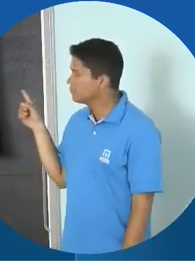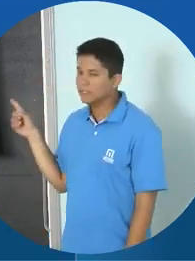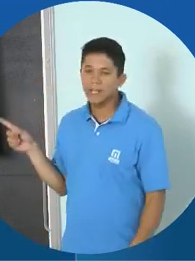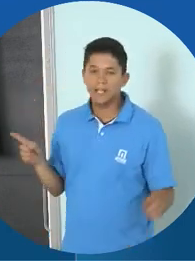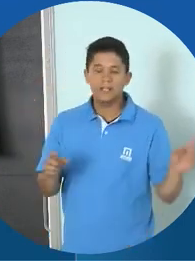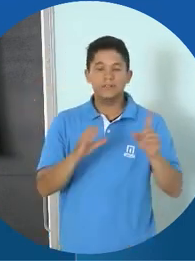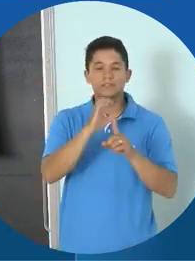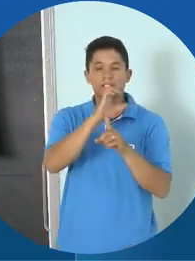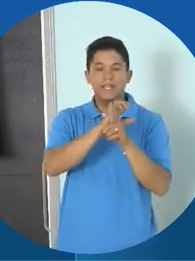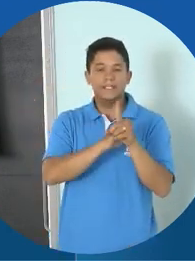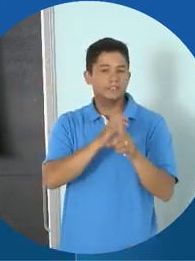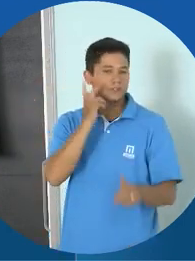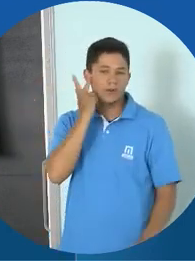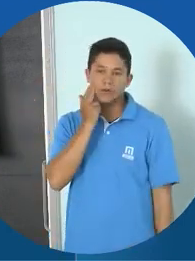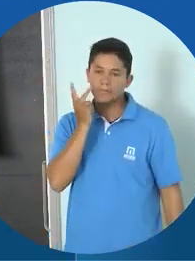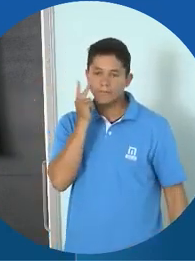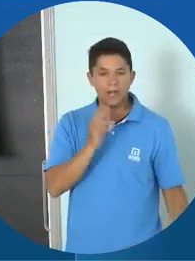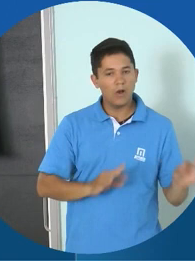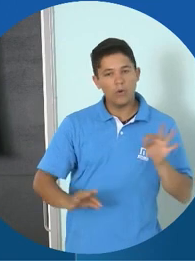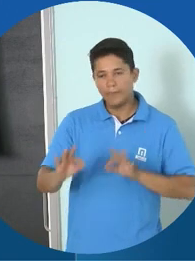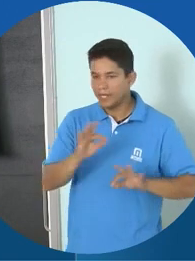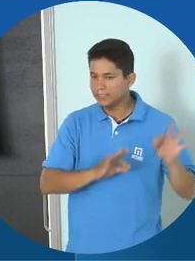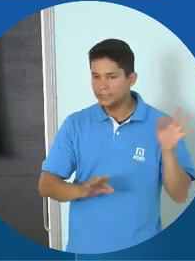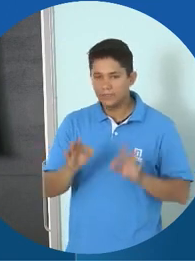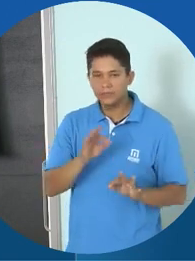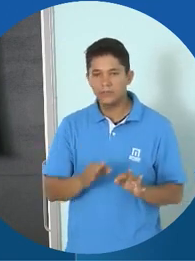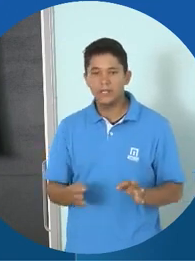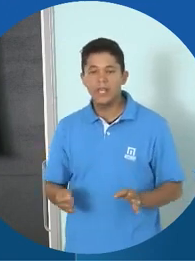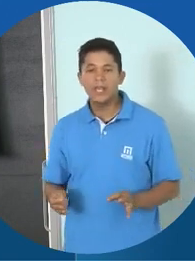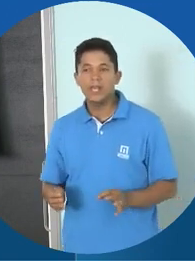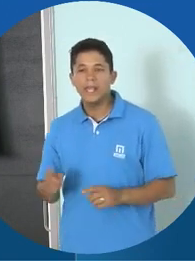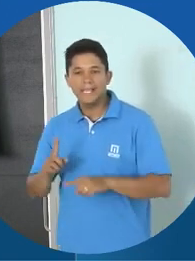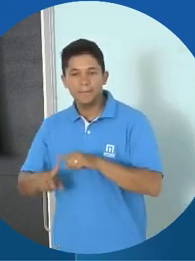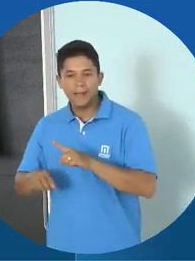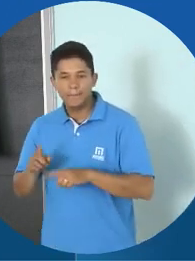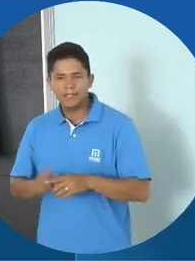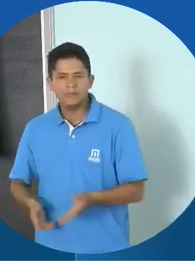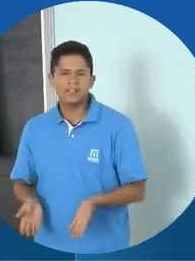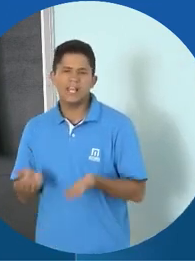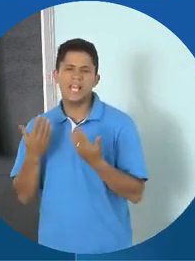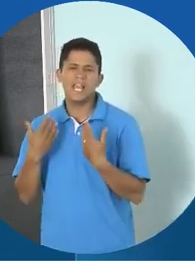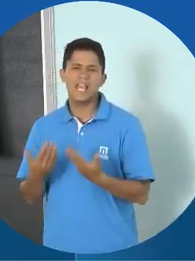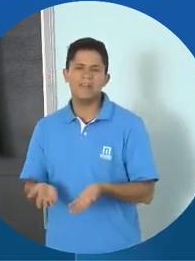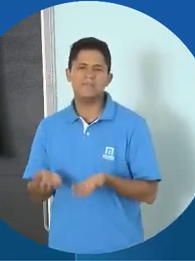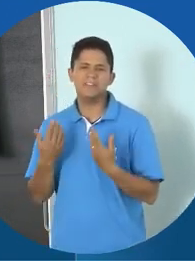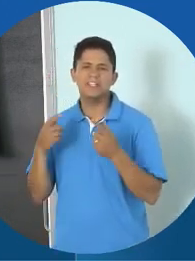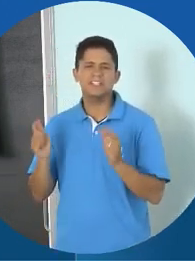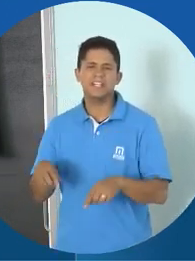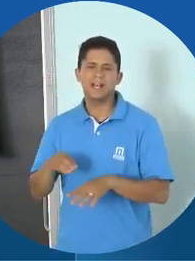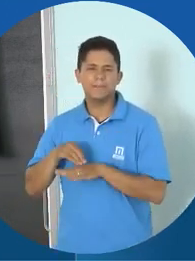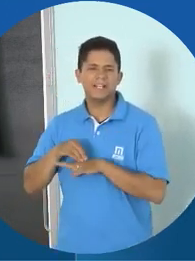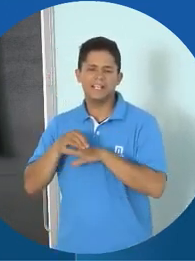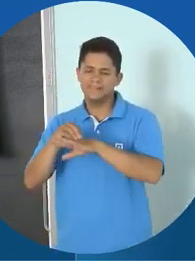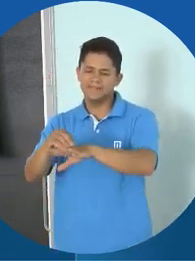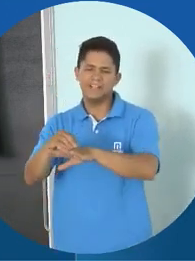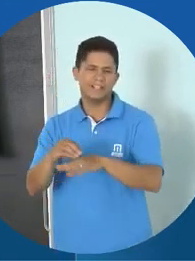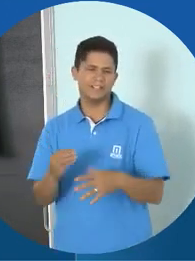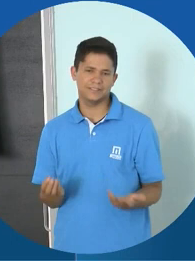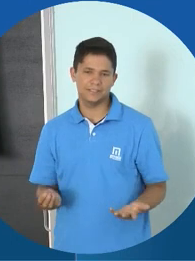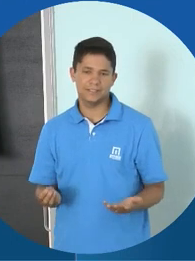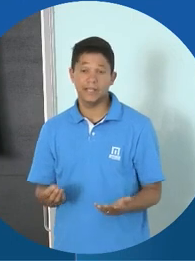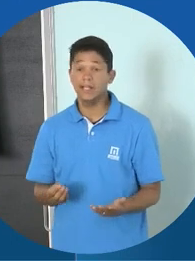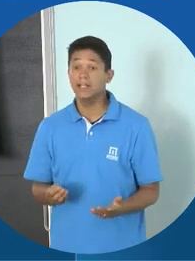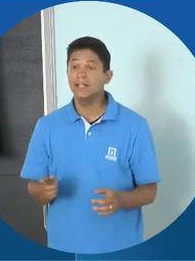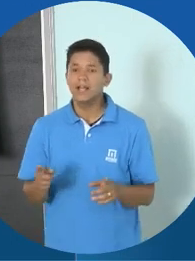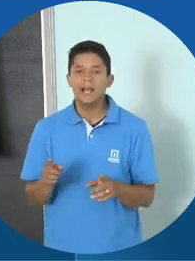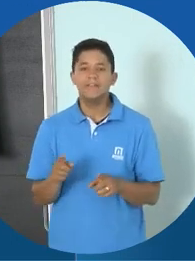clientes. Então, são equipamentos leves, são equipamentos portáteis. A gente acaba fazendo